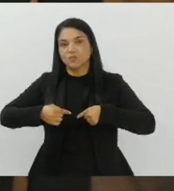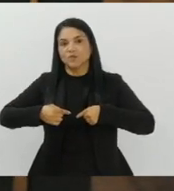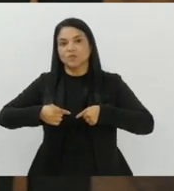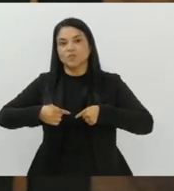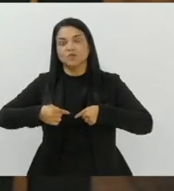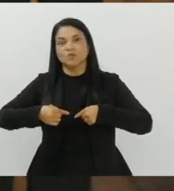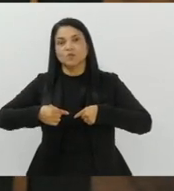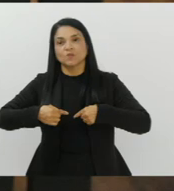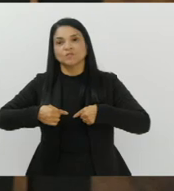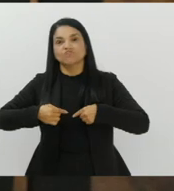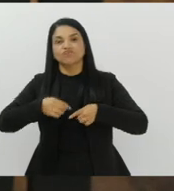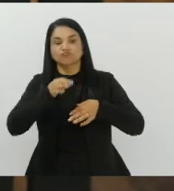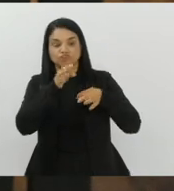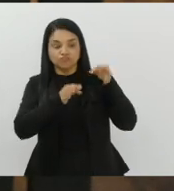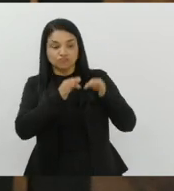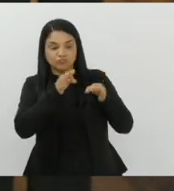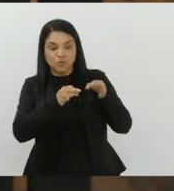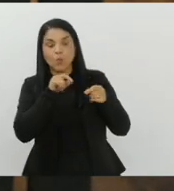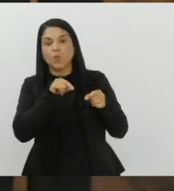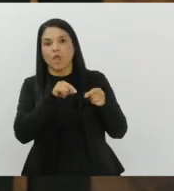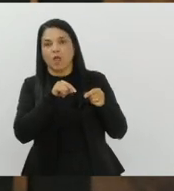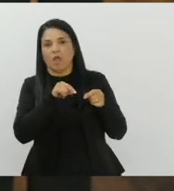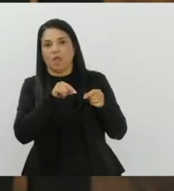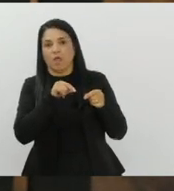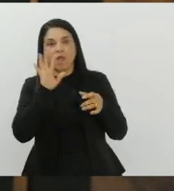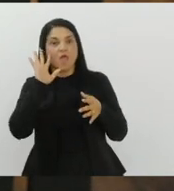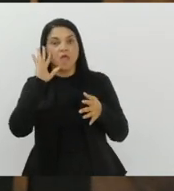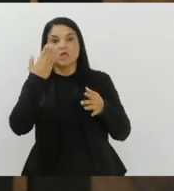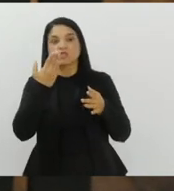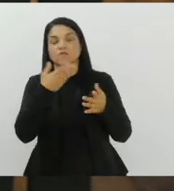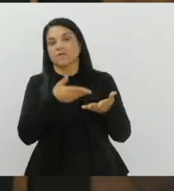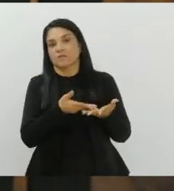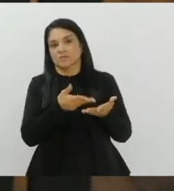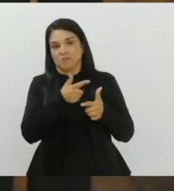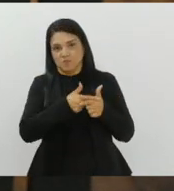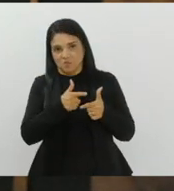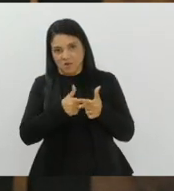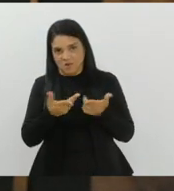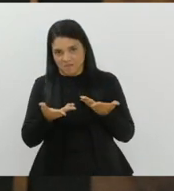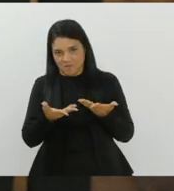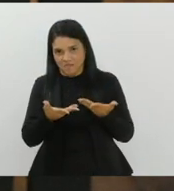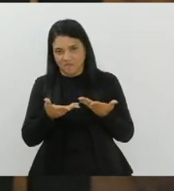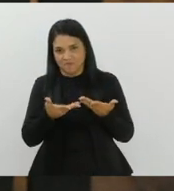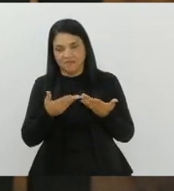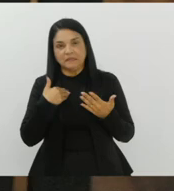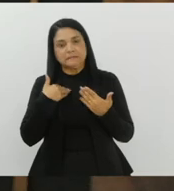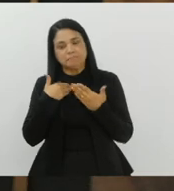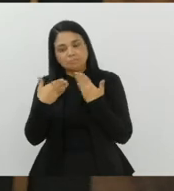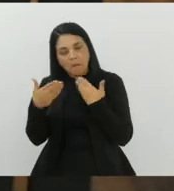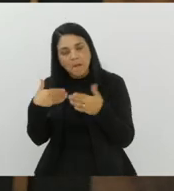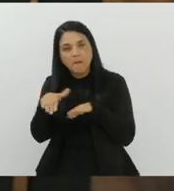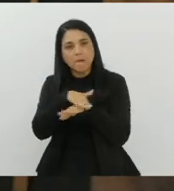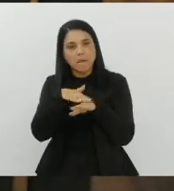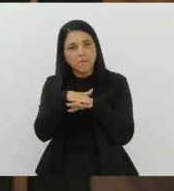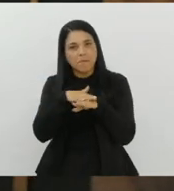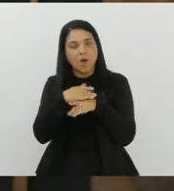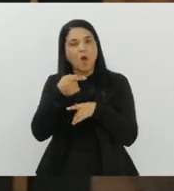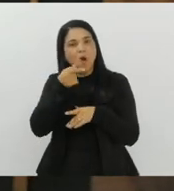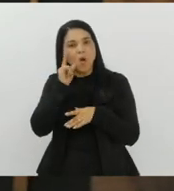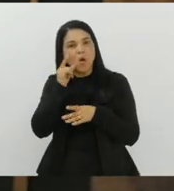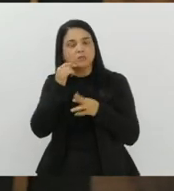no caso do judiciário, é dar conta dessa pauta. A gente vem conversando, eu estava conversando ontem